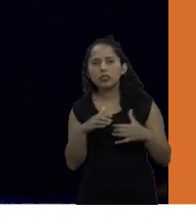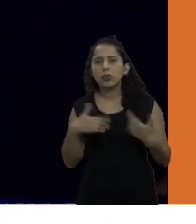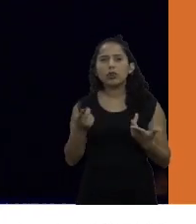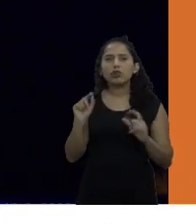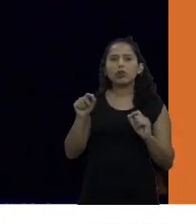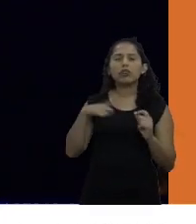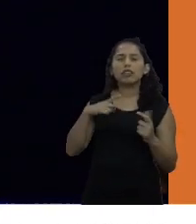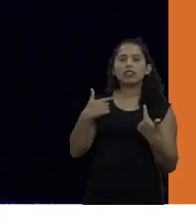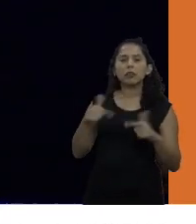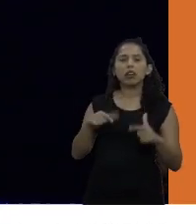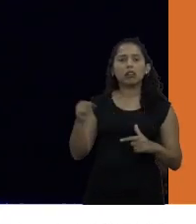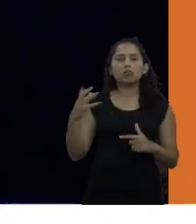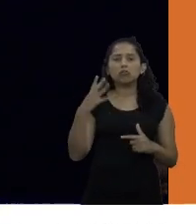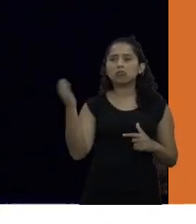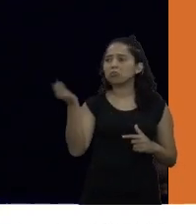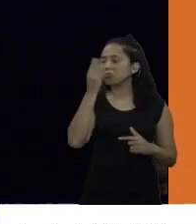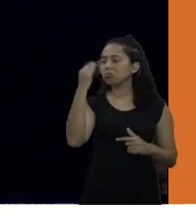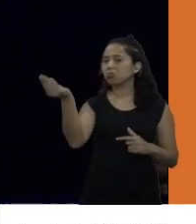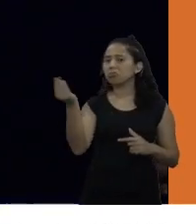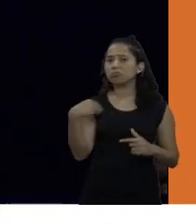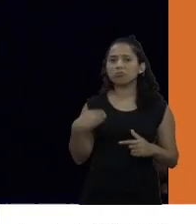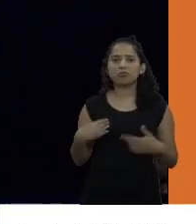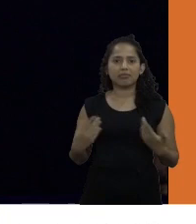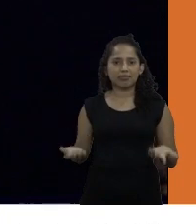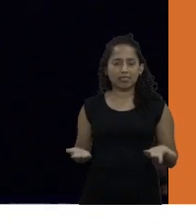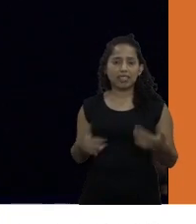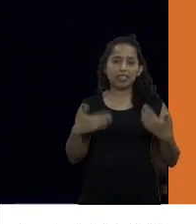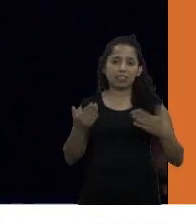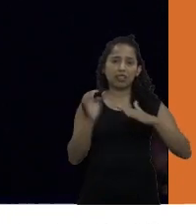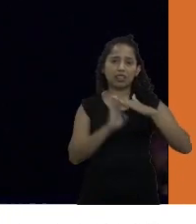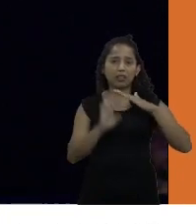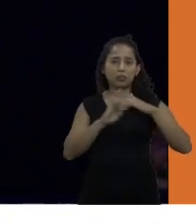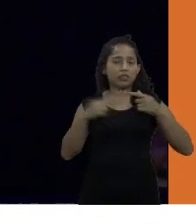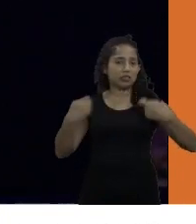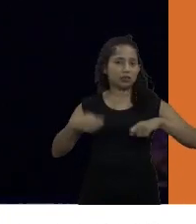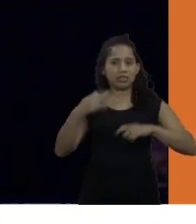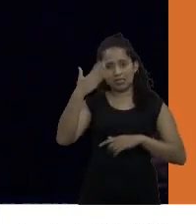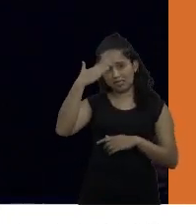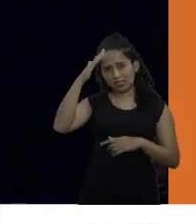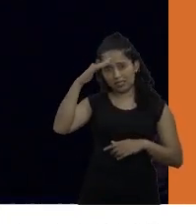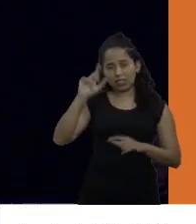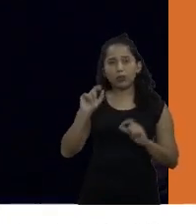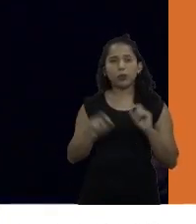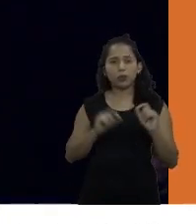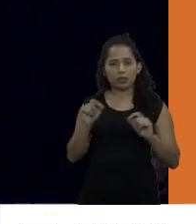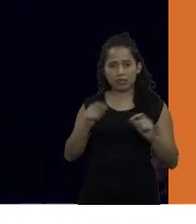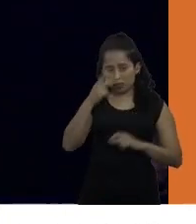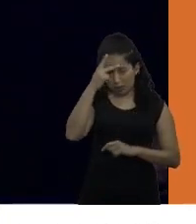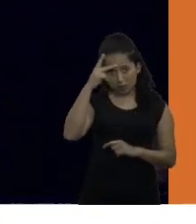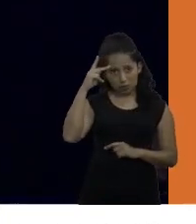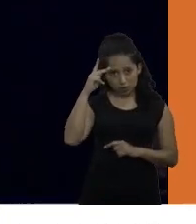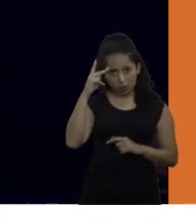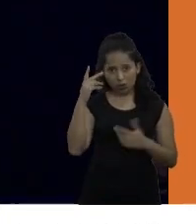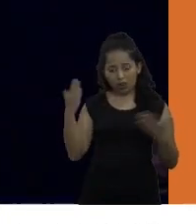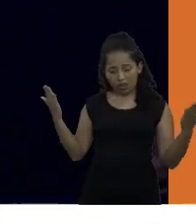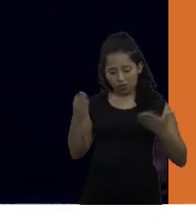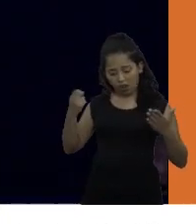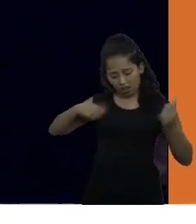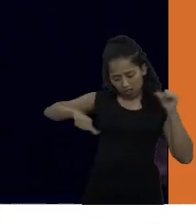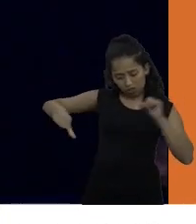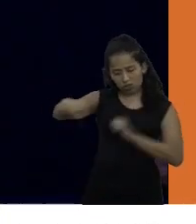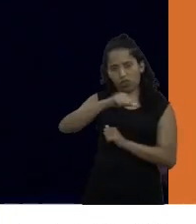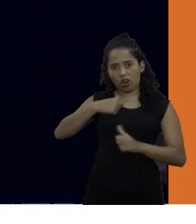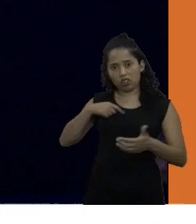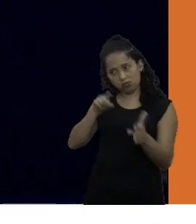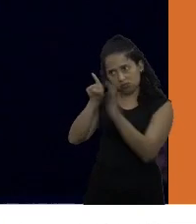perspectivas? E ela simplesmente me ignorou. Então, as empresas precisam entender que quem vai começar a fazer as perguntas agora é a